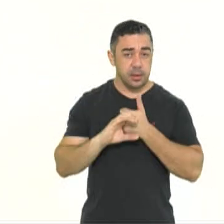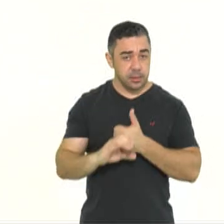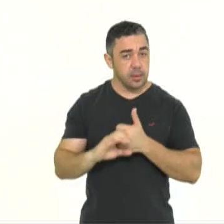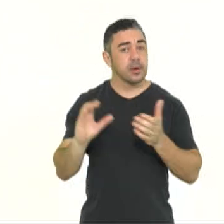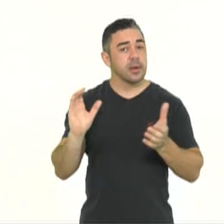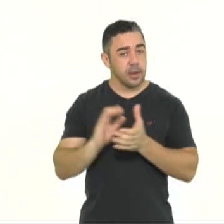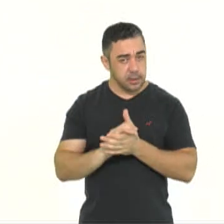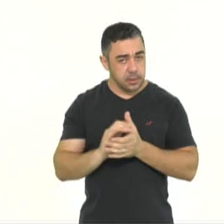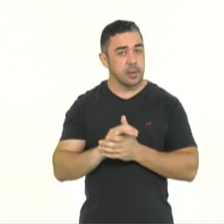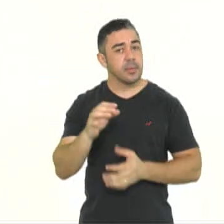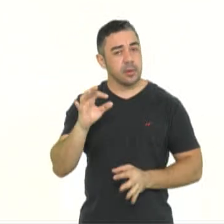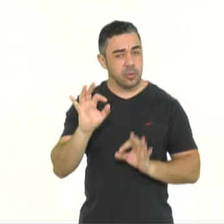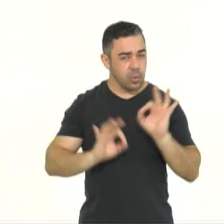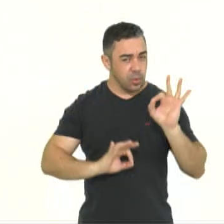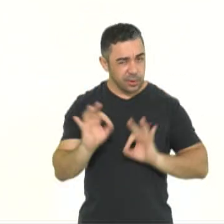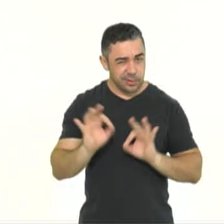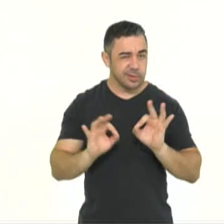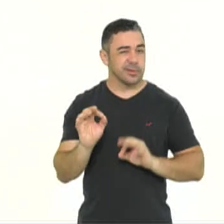casamentos são muito bem